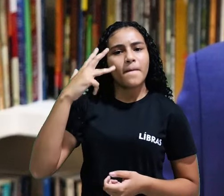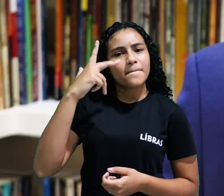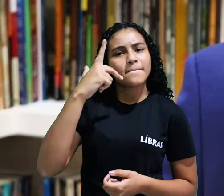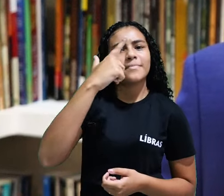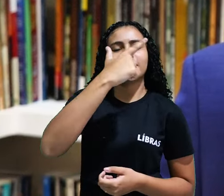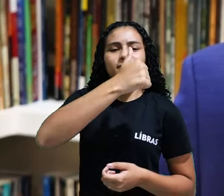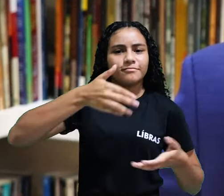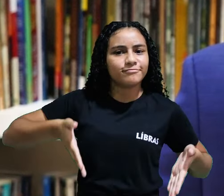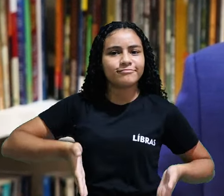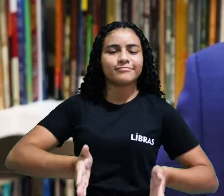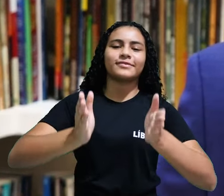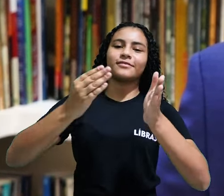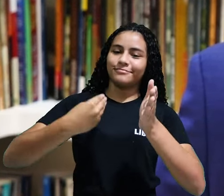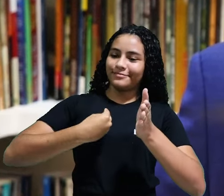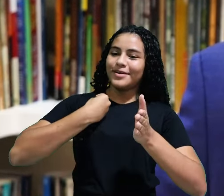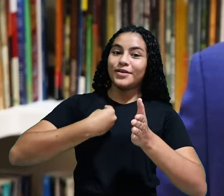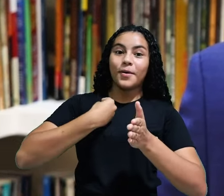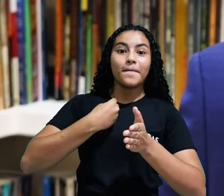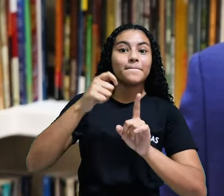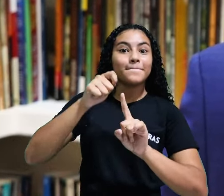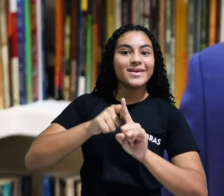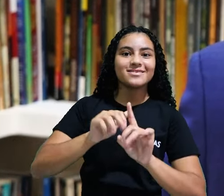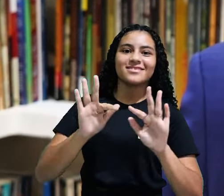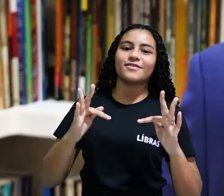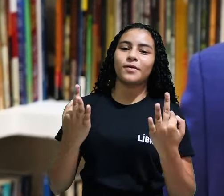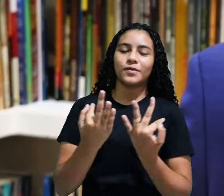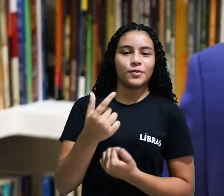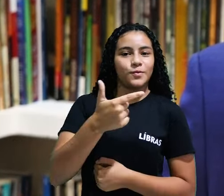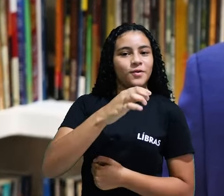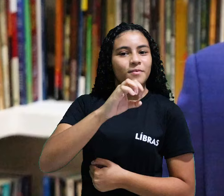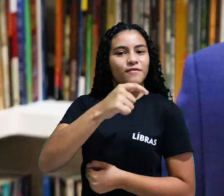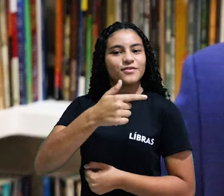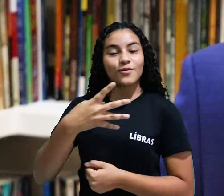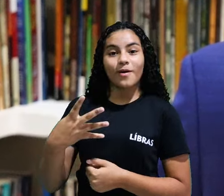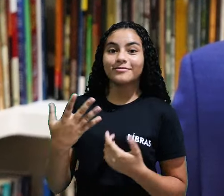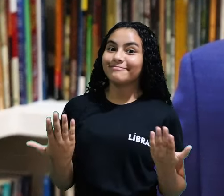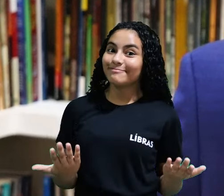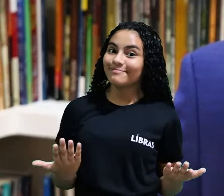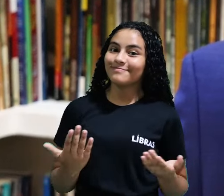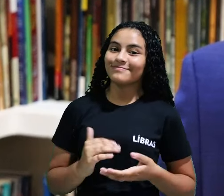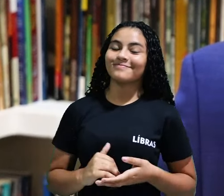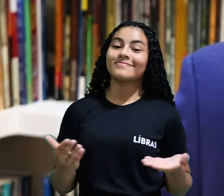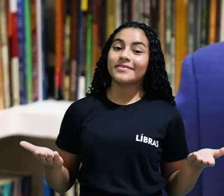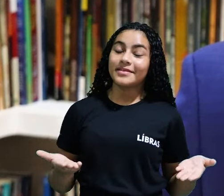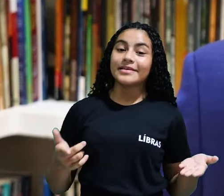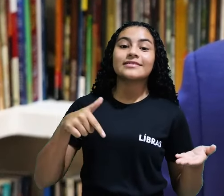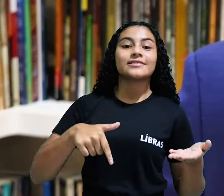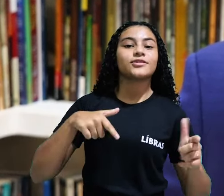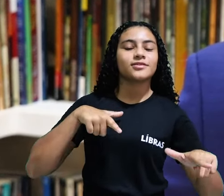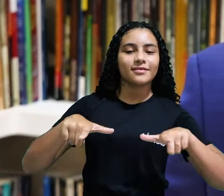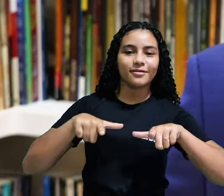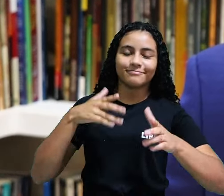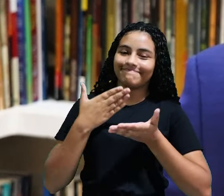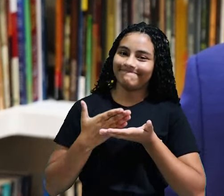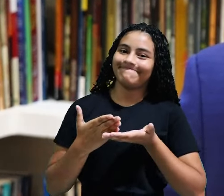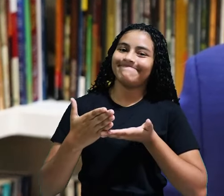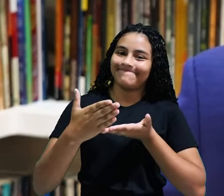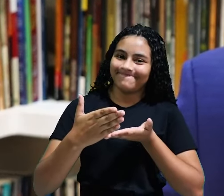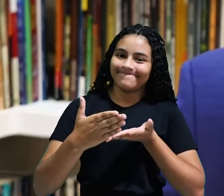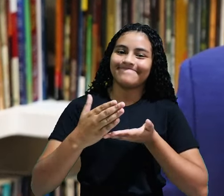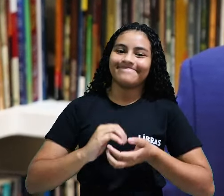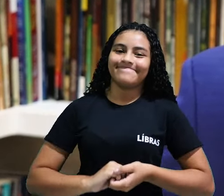linda jornada, a jornada do mês da família 2024. Este trabalho é uma